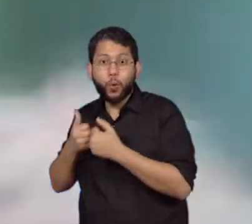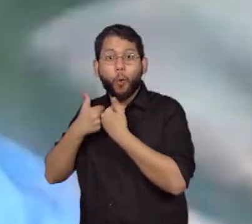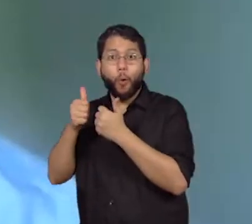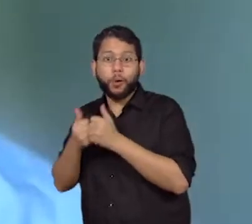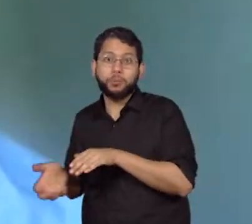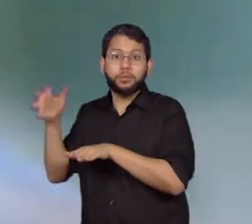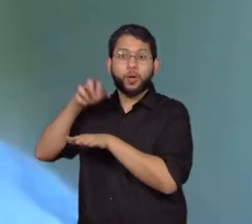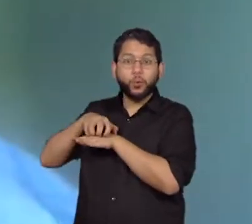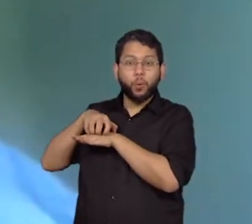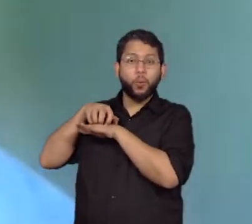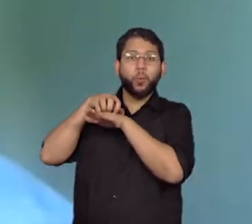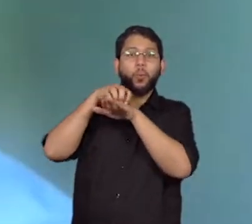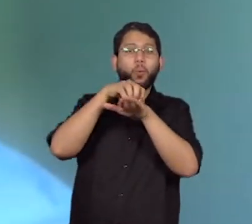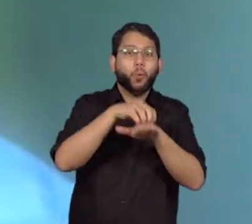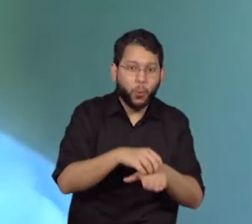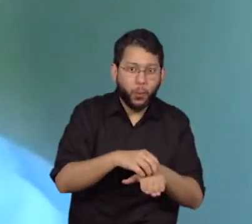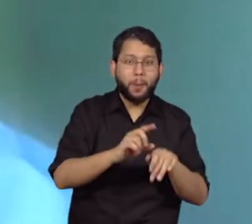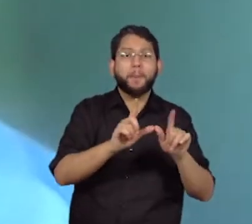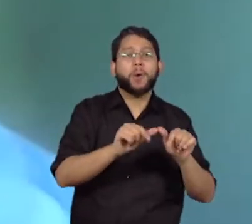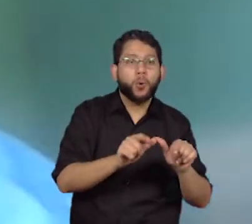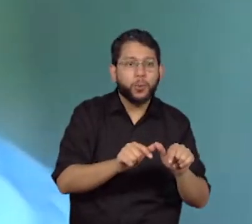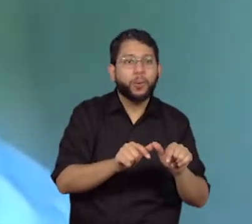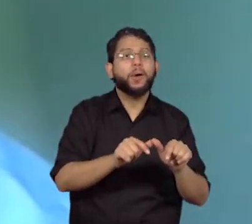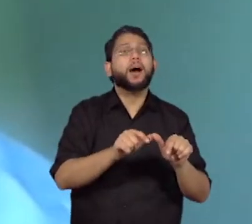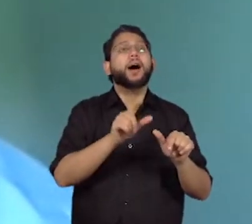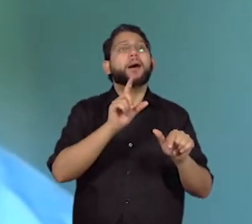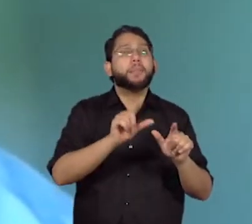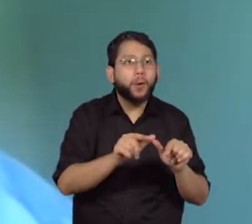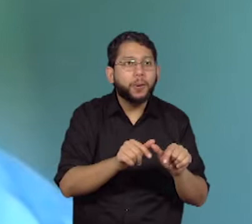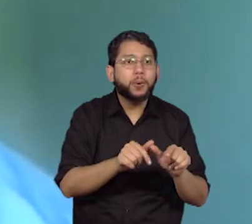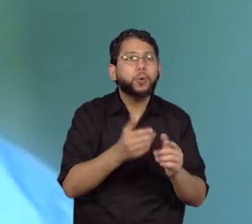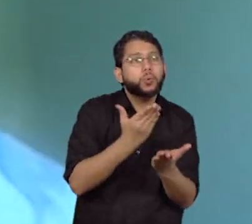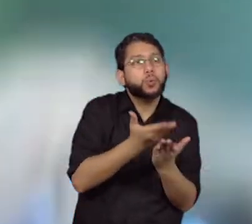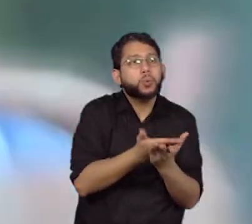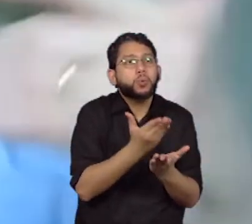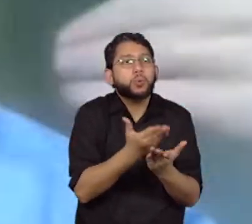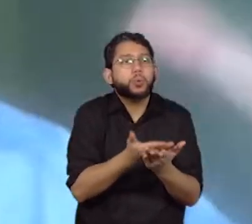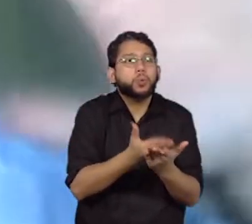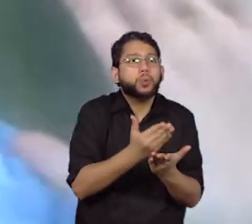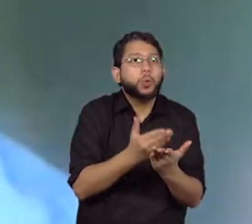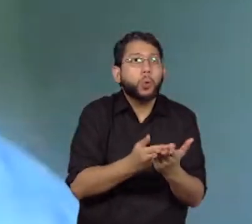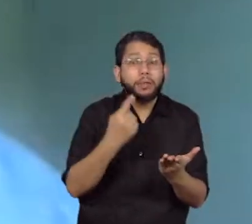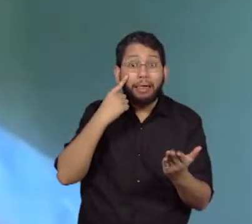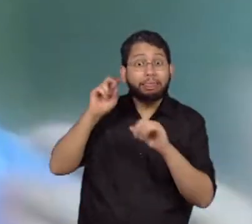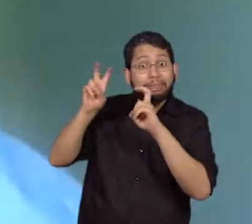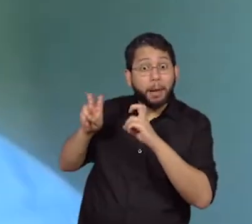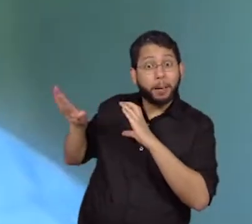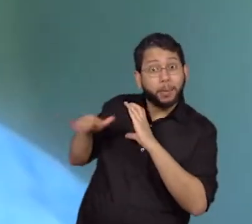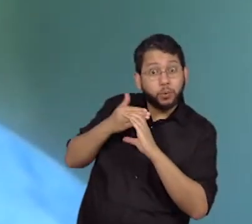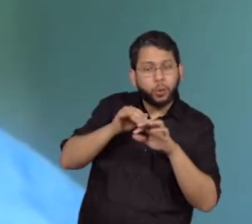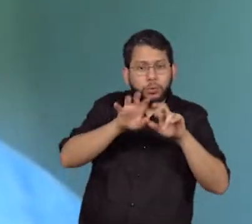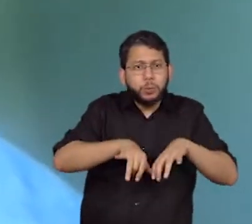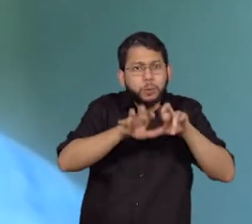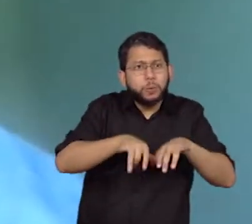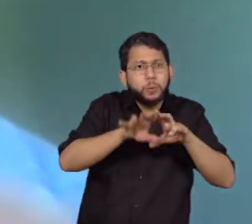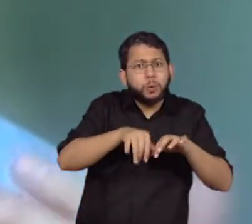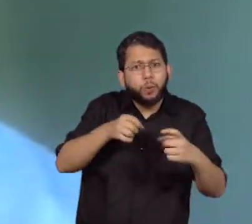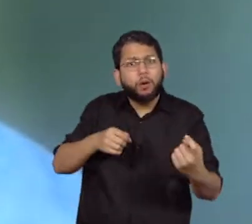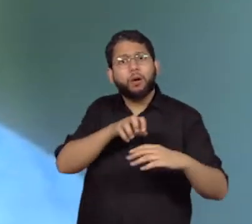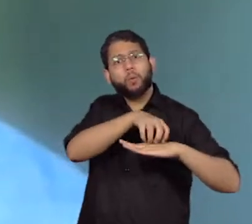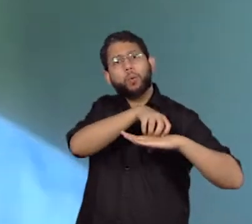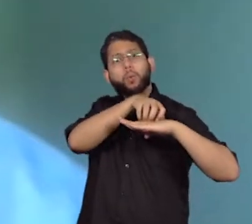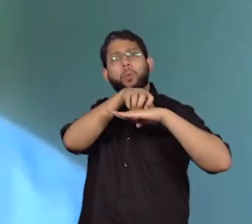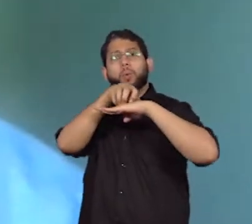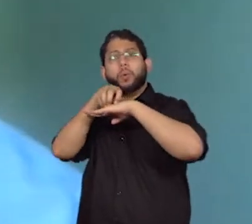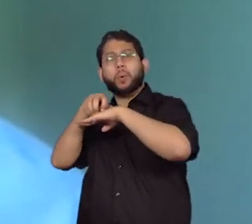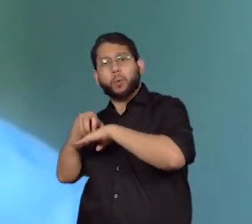foi assim que eu fiquei 1 ano levando uma vida entre Bauru e São Paulo. Estou formado, vou para São Paulo agora. E